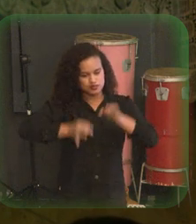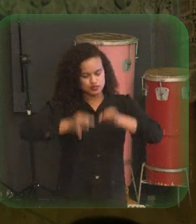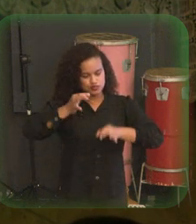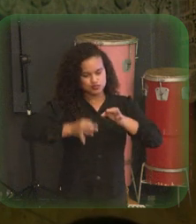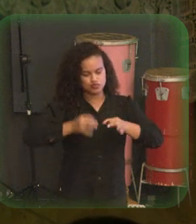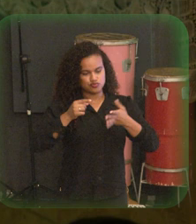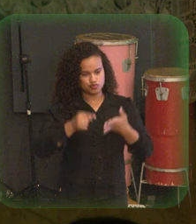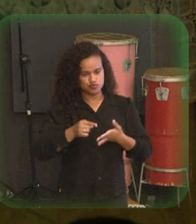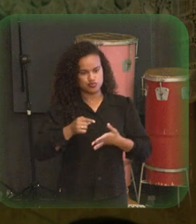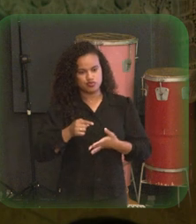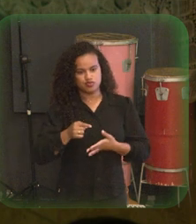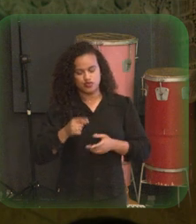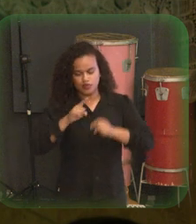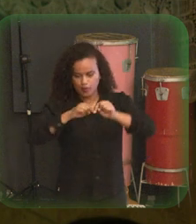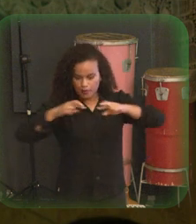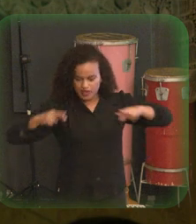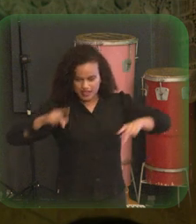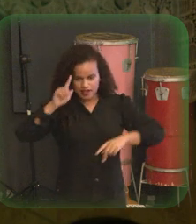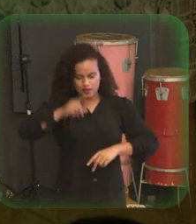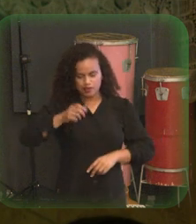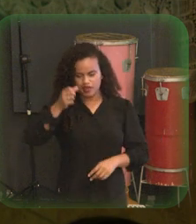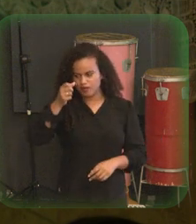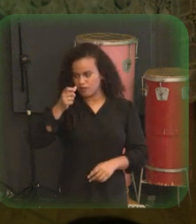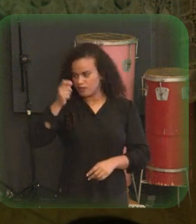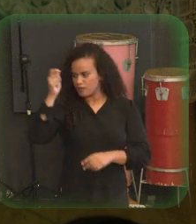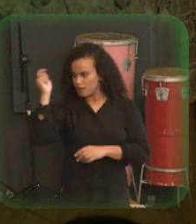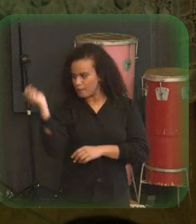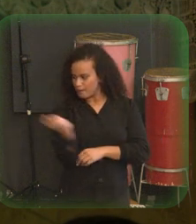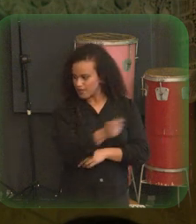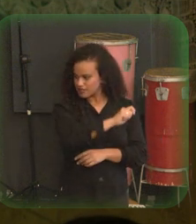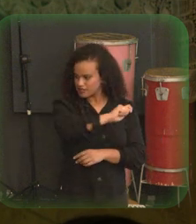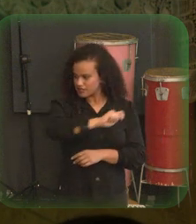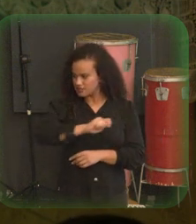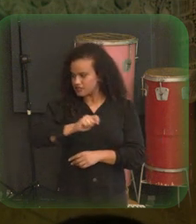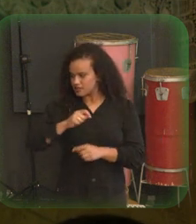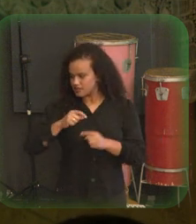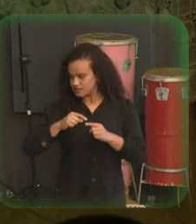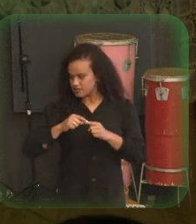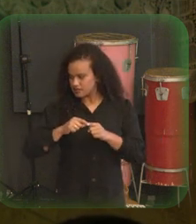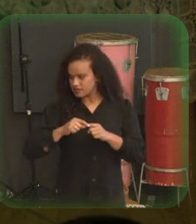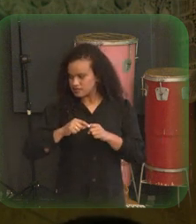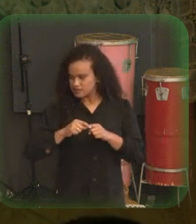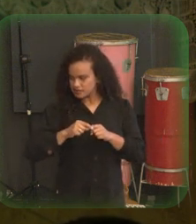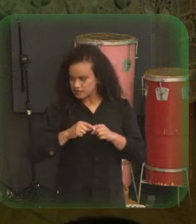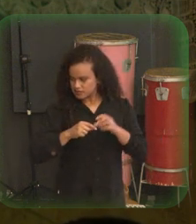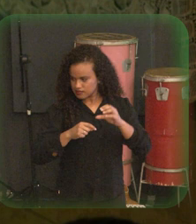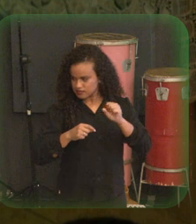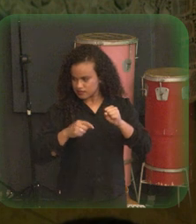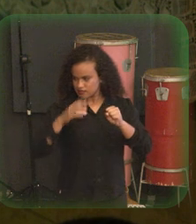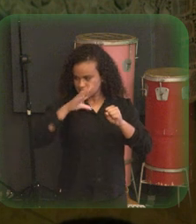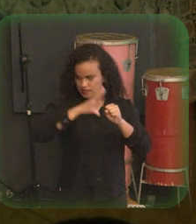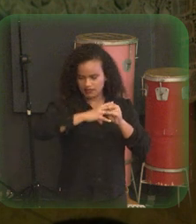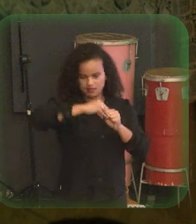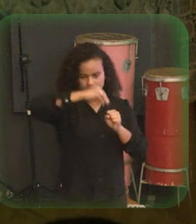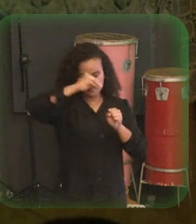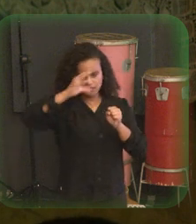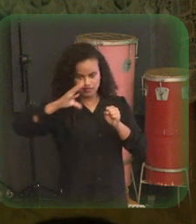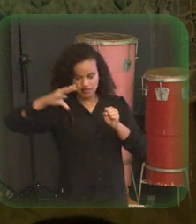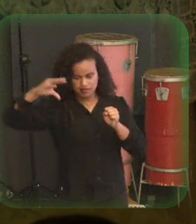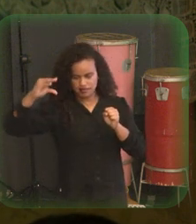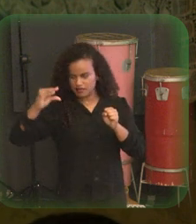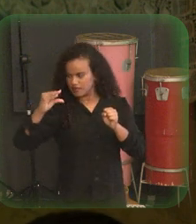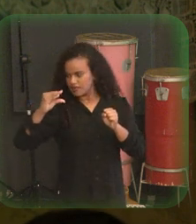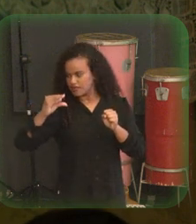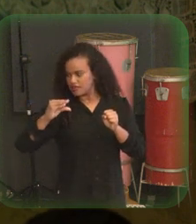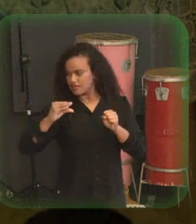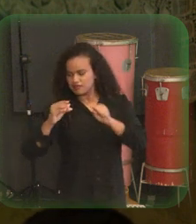instrumento é o machado, né? O machado que corta para os dois lados, né? E vejam que o